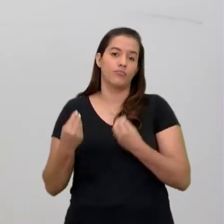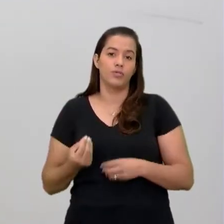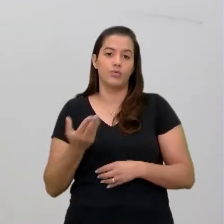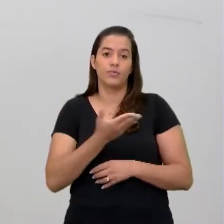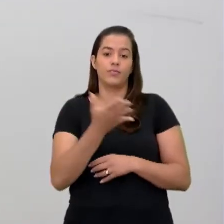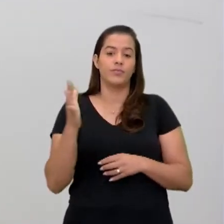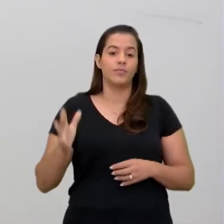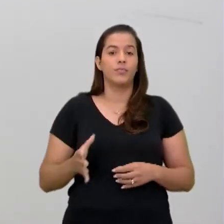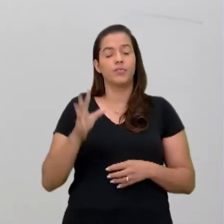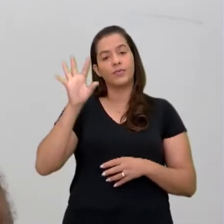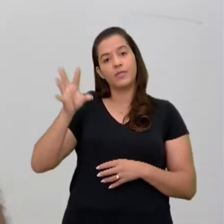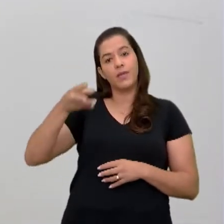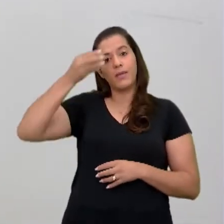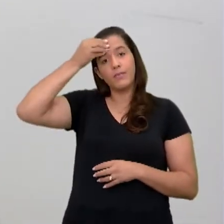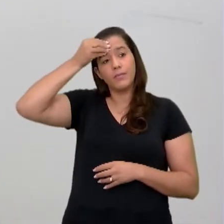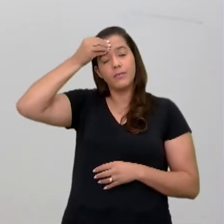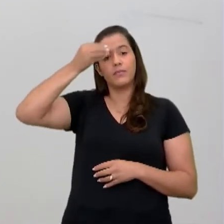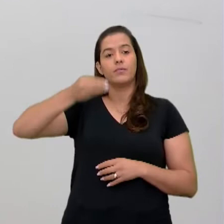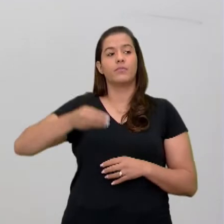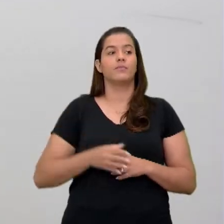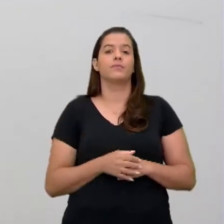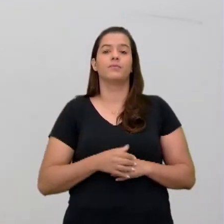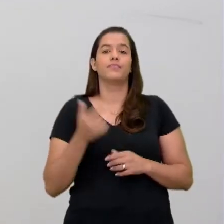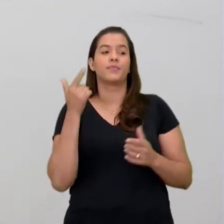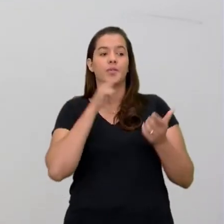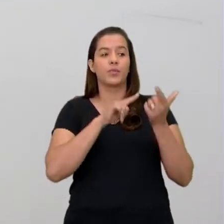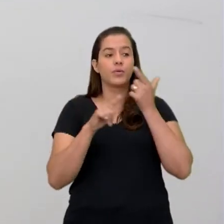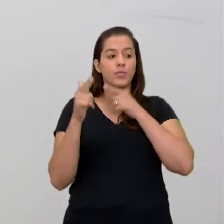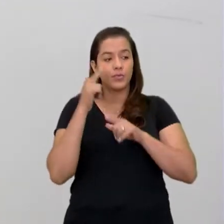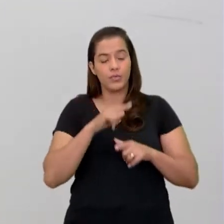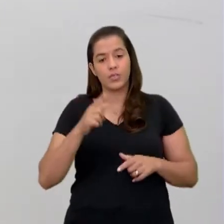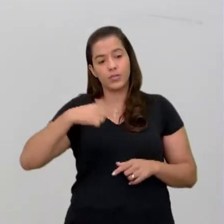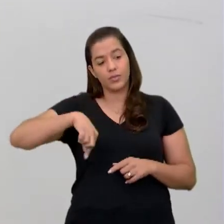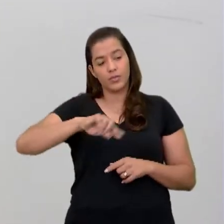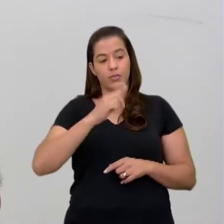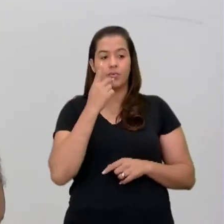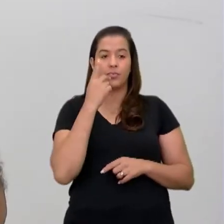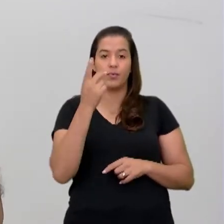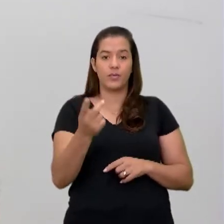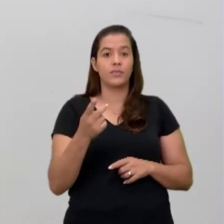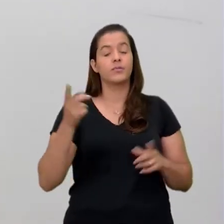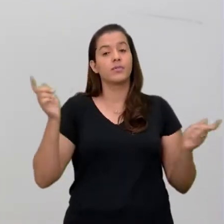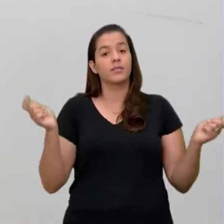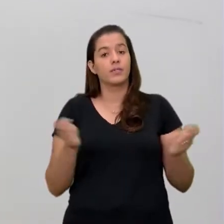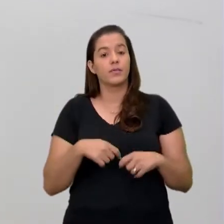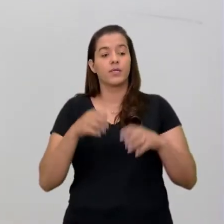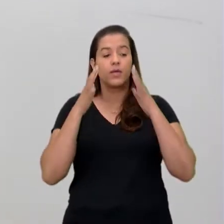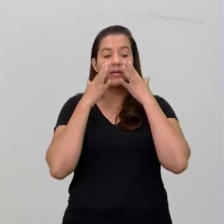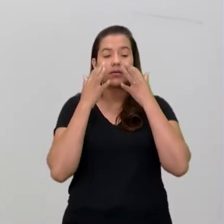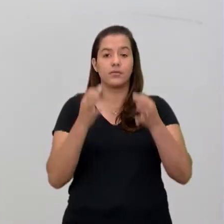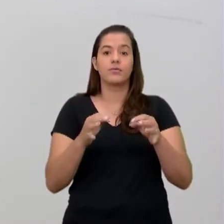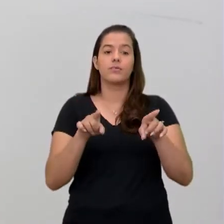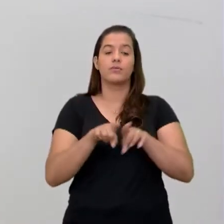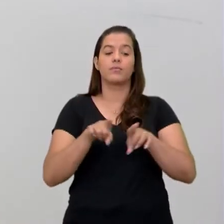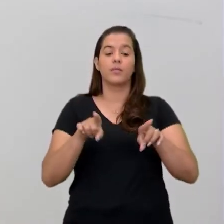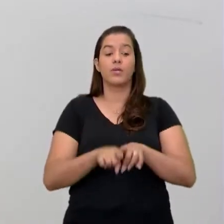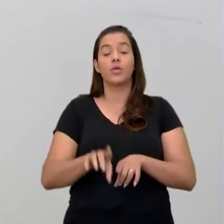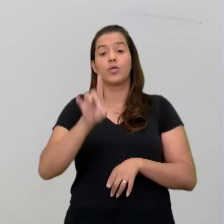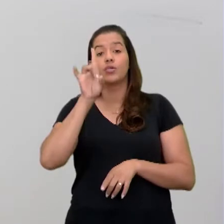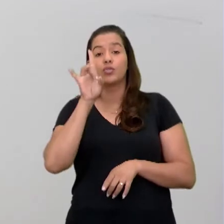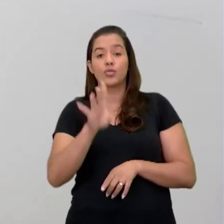tal da memorização que nós estamos comentando e que frisamos bem, é apenas